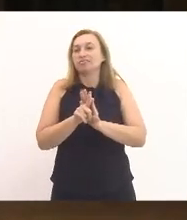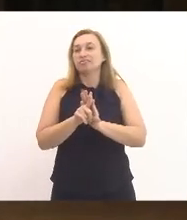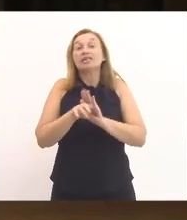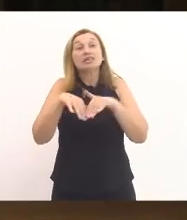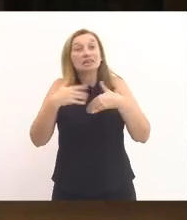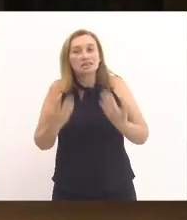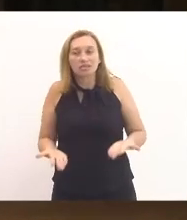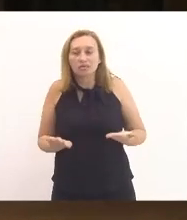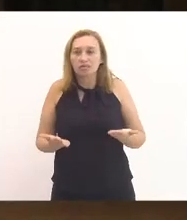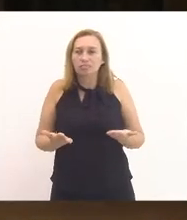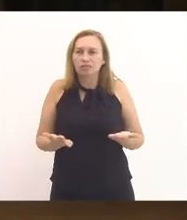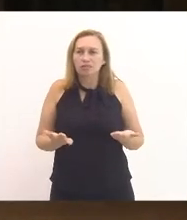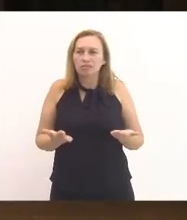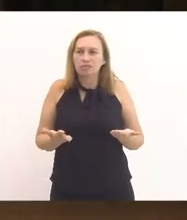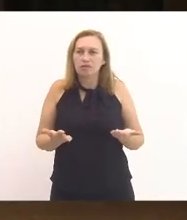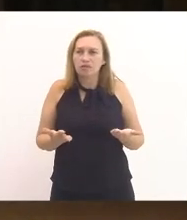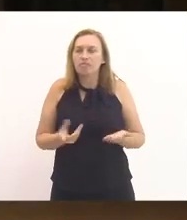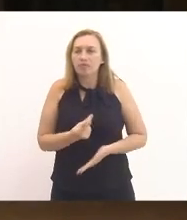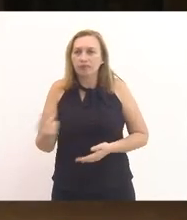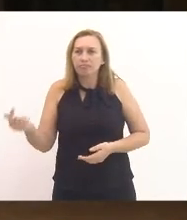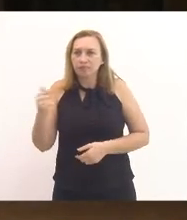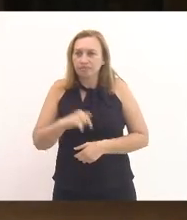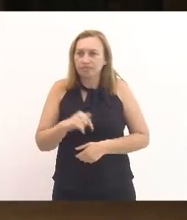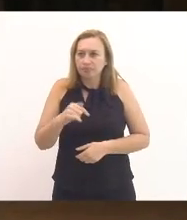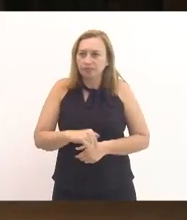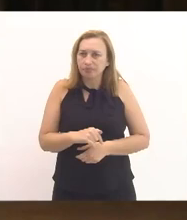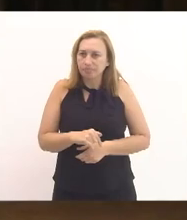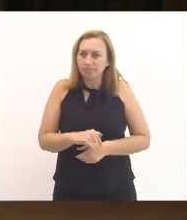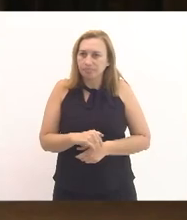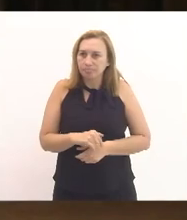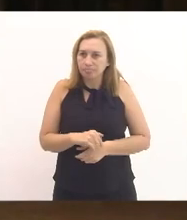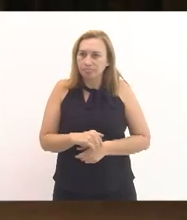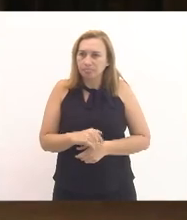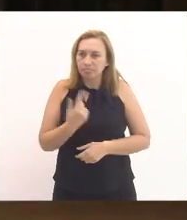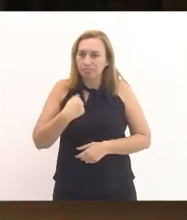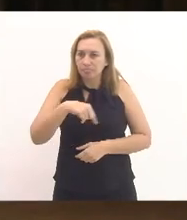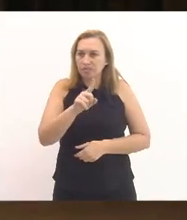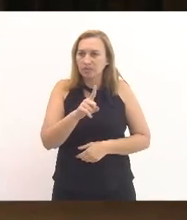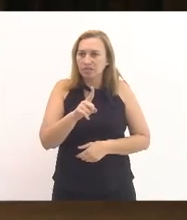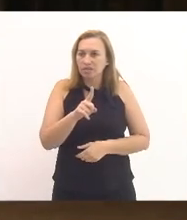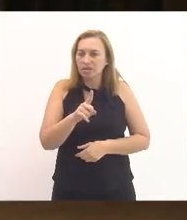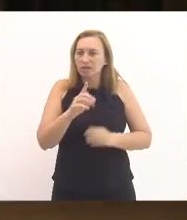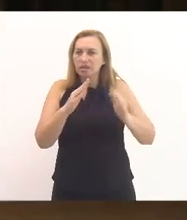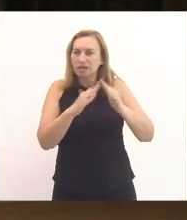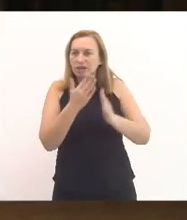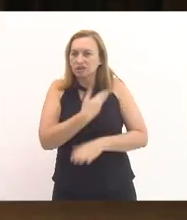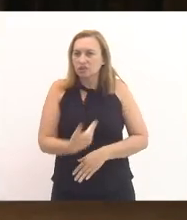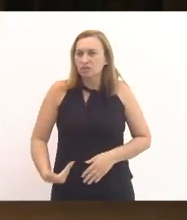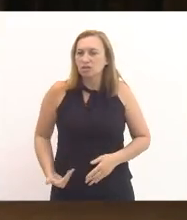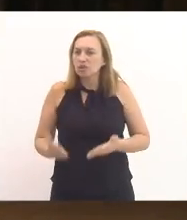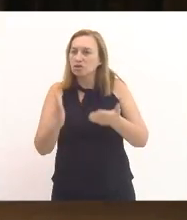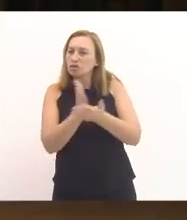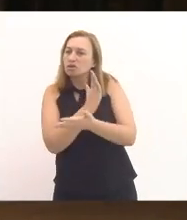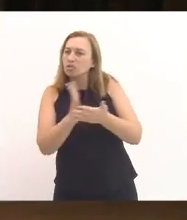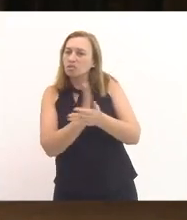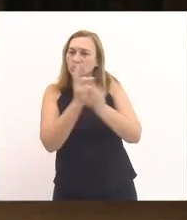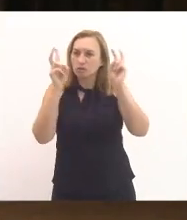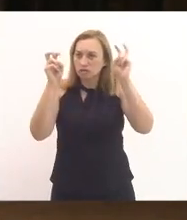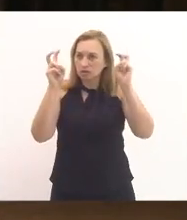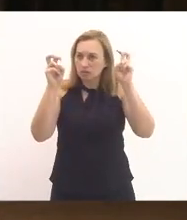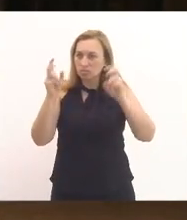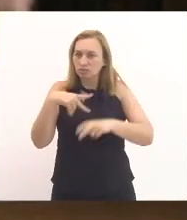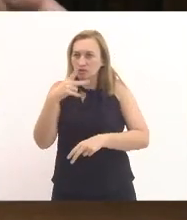então saindo daqui eu iria até no Palácio Guanabara e um dos assuntos tratados